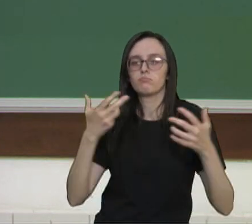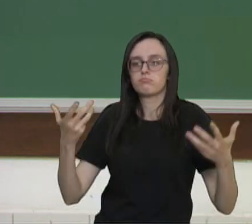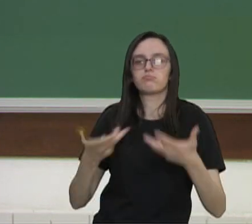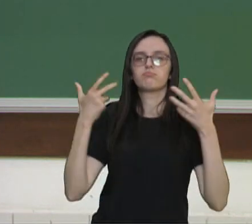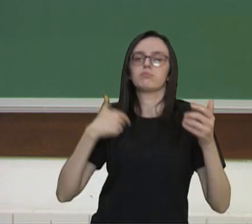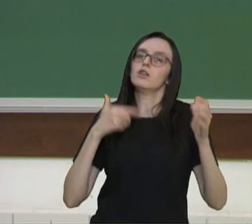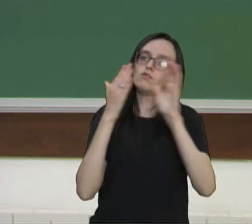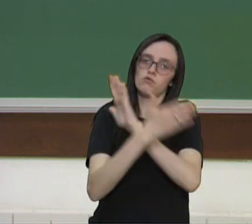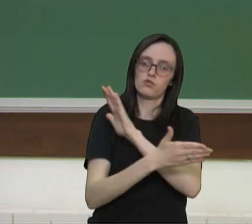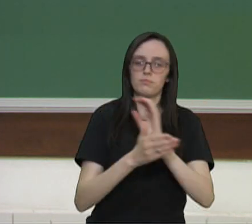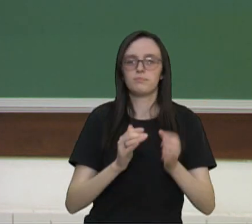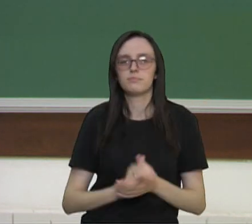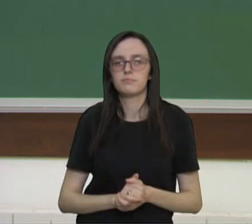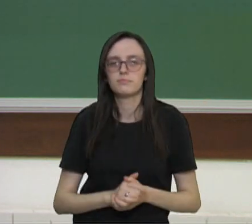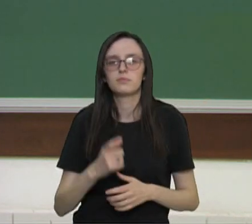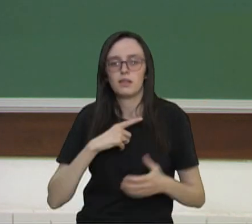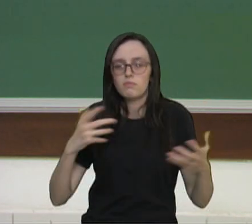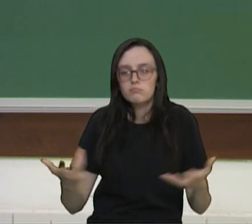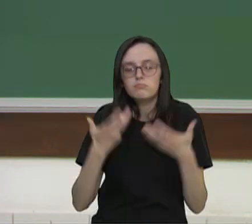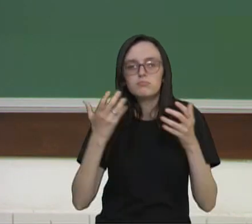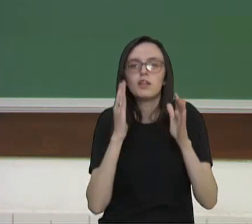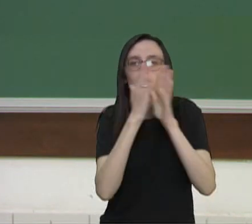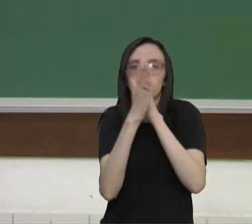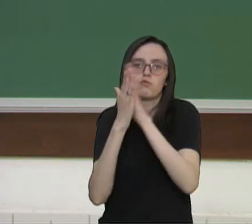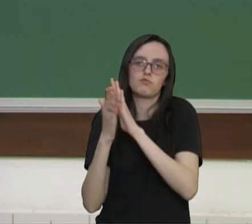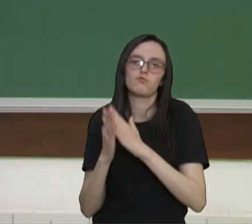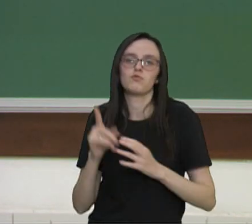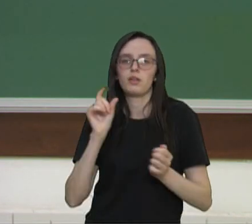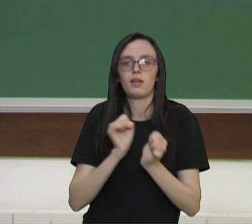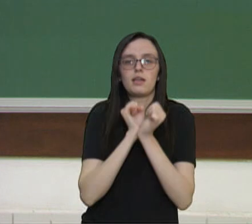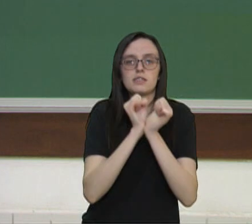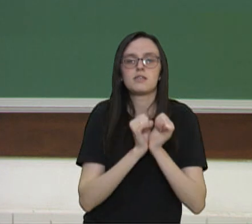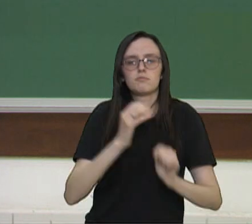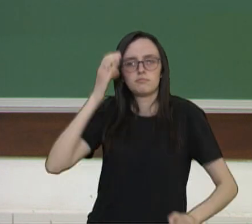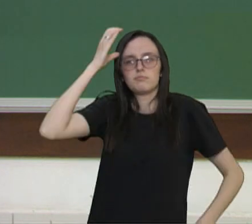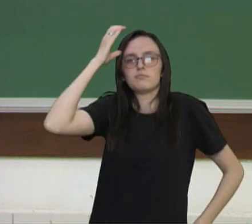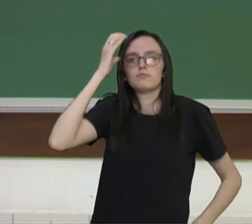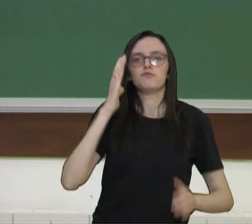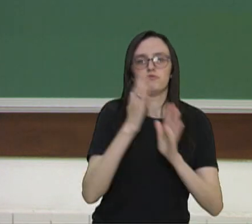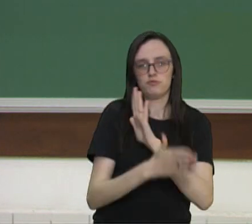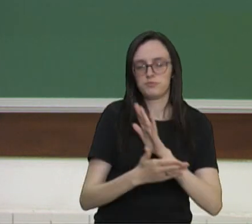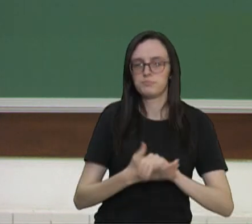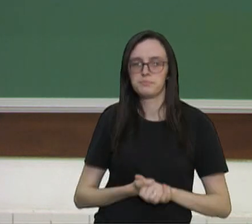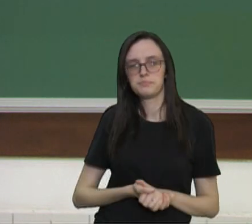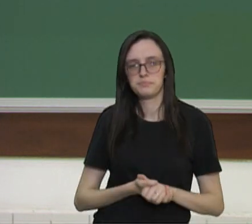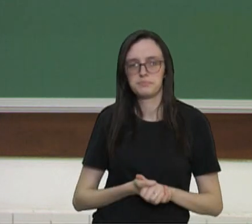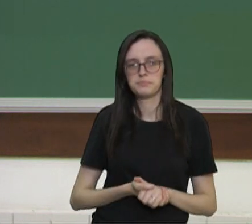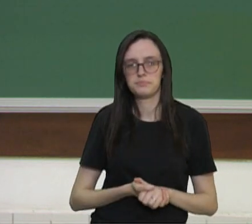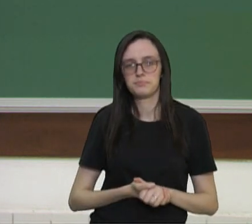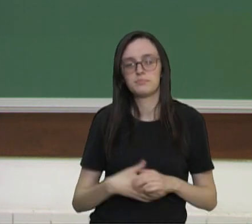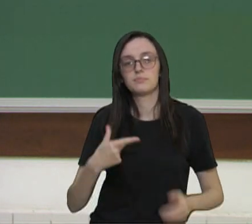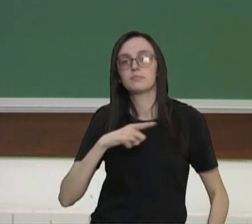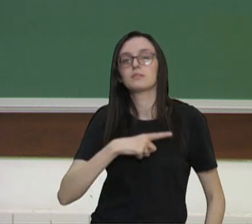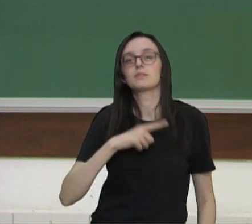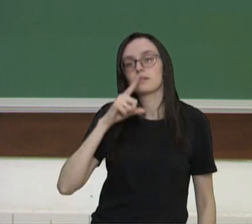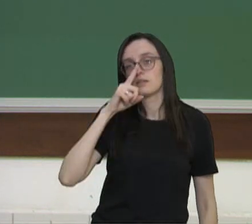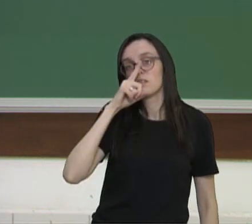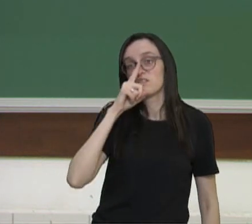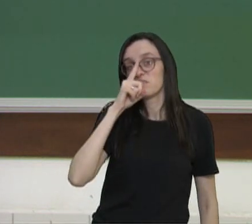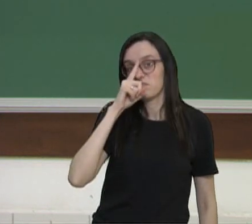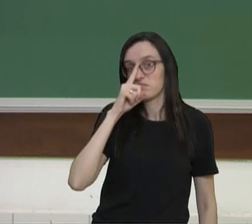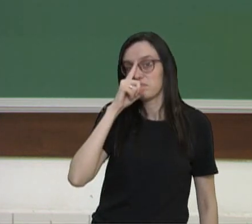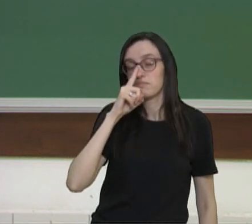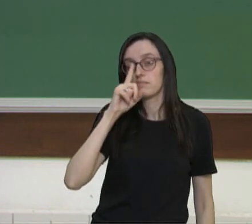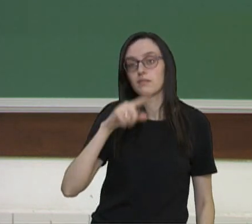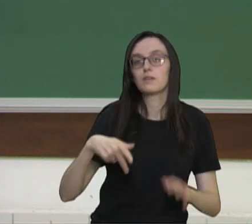incentivados a fugir. Há um incentivo interno do escravo, uma consciência de fugir. Então, há um perigo sendo colocado aí